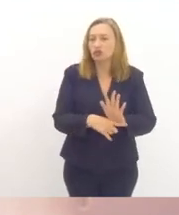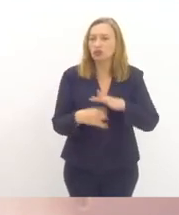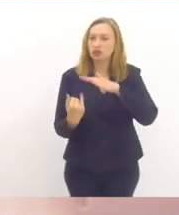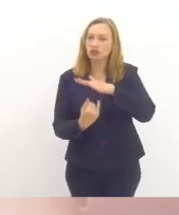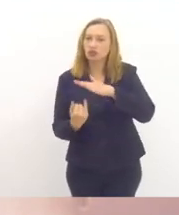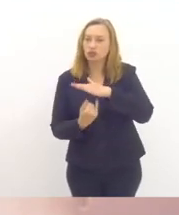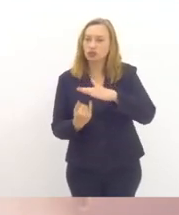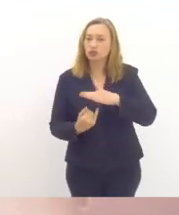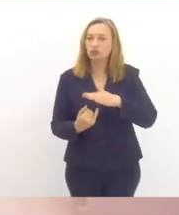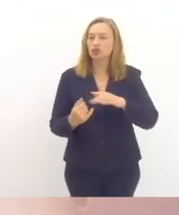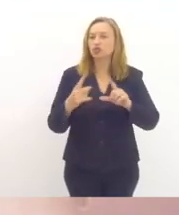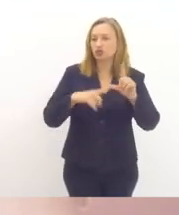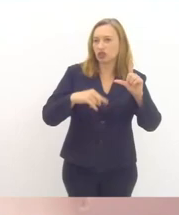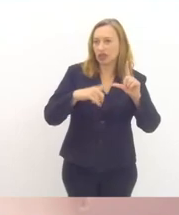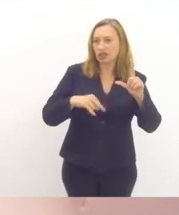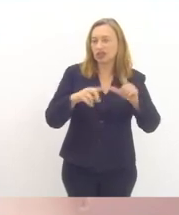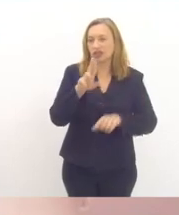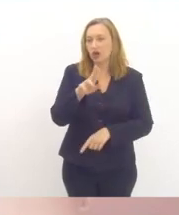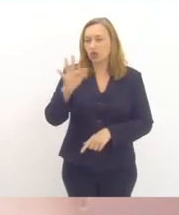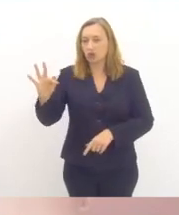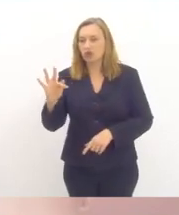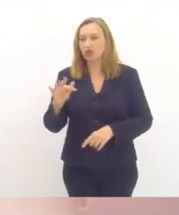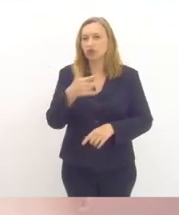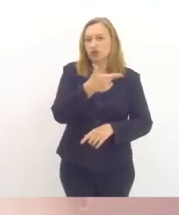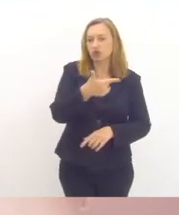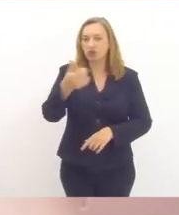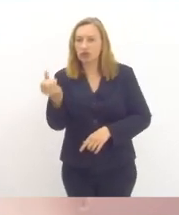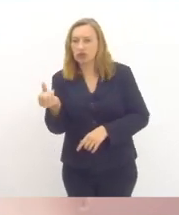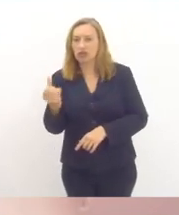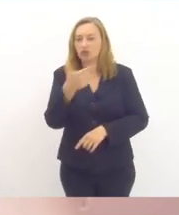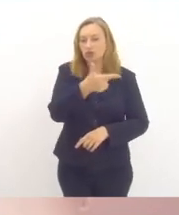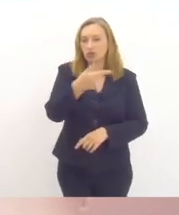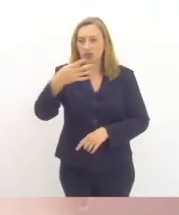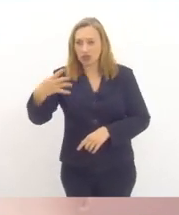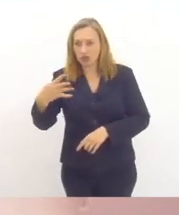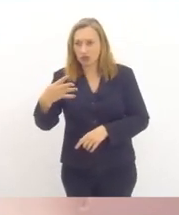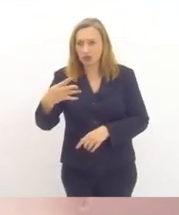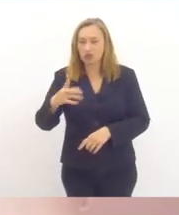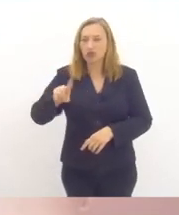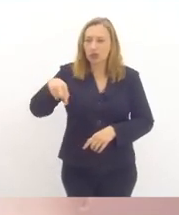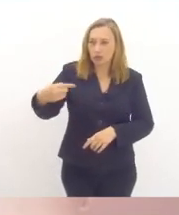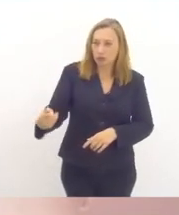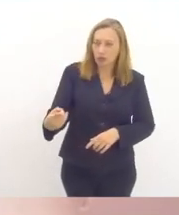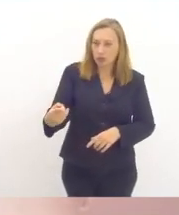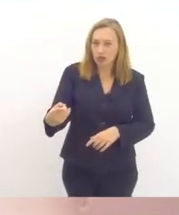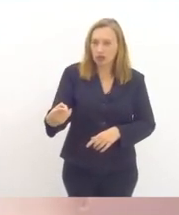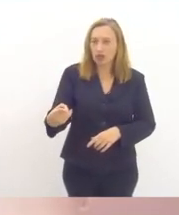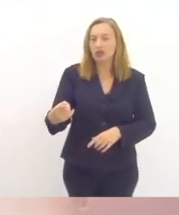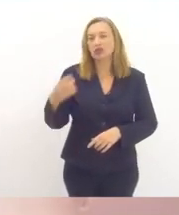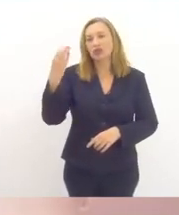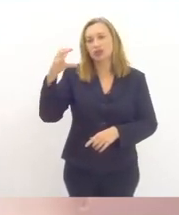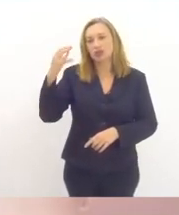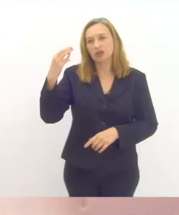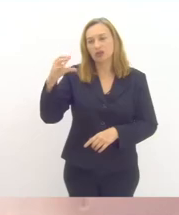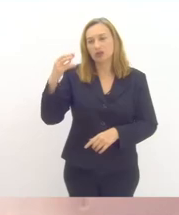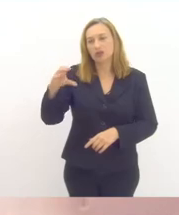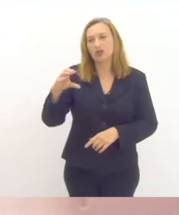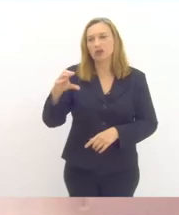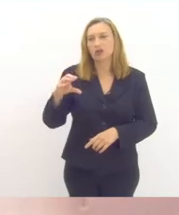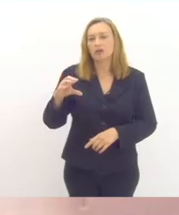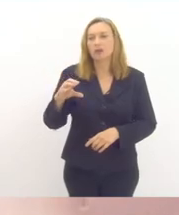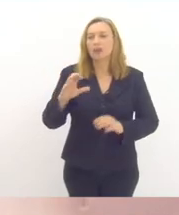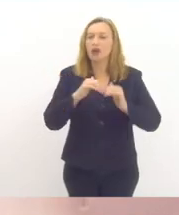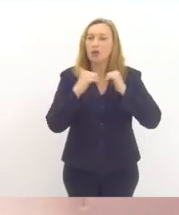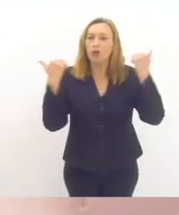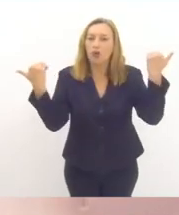do Instituto de Letras da UF. Isso foi em 2006. E, em 2014, após Niterói sediar uma edição do